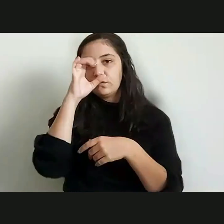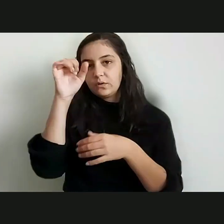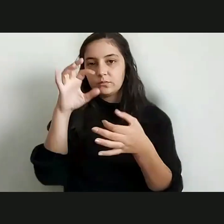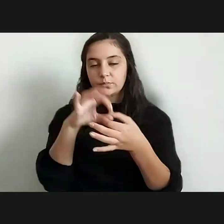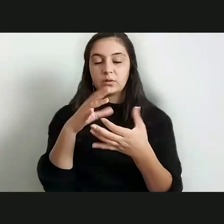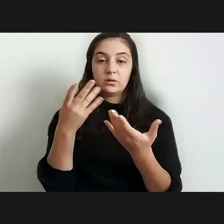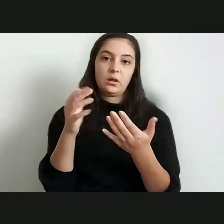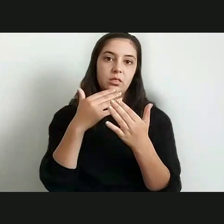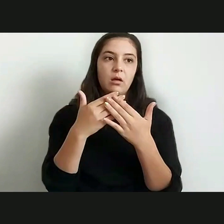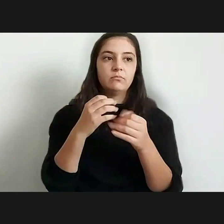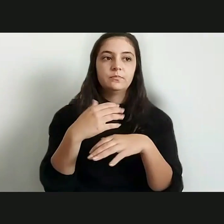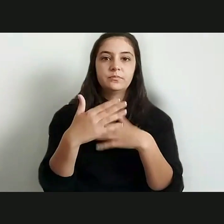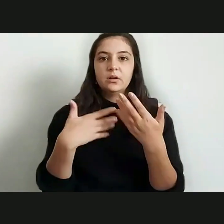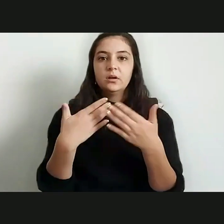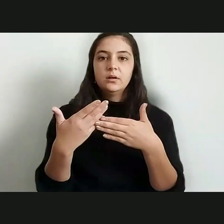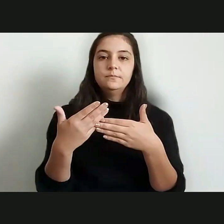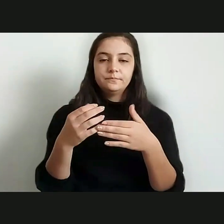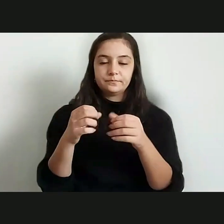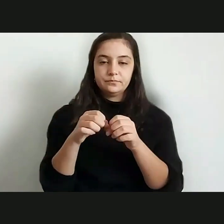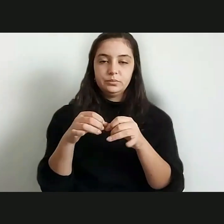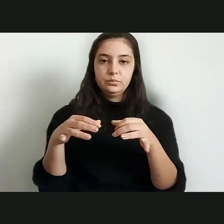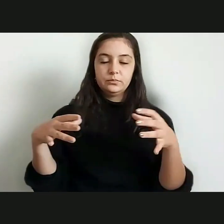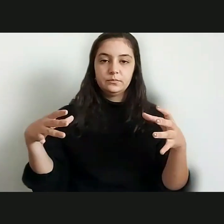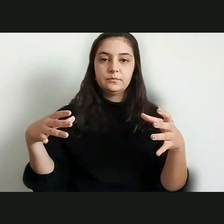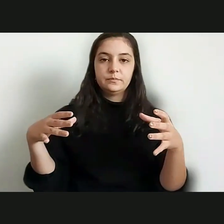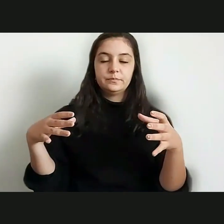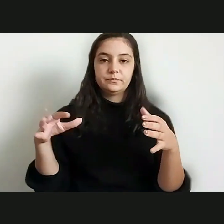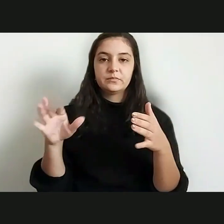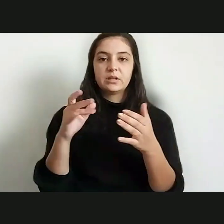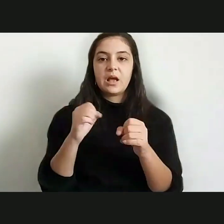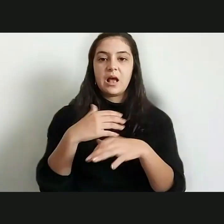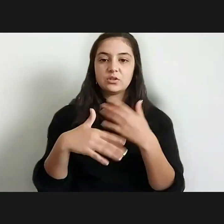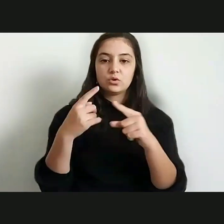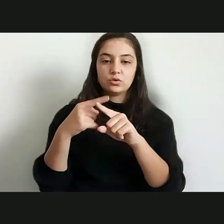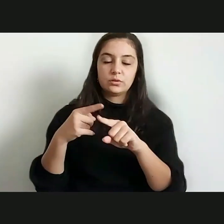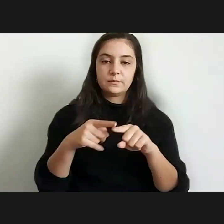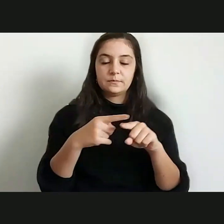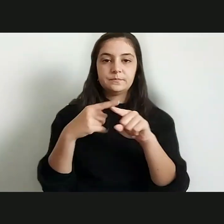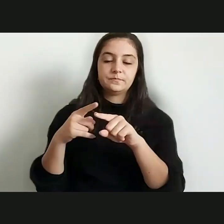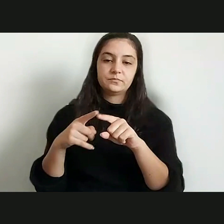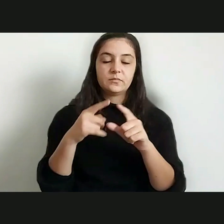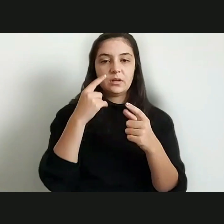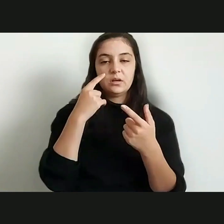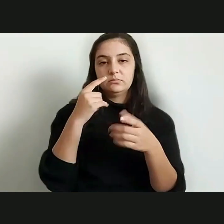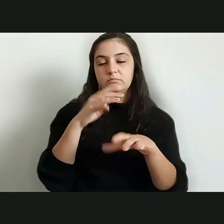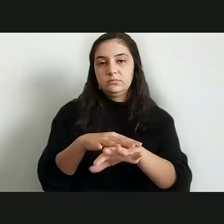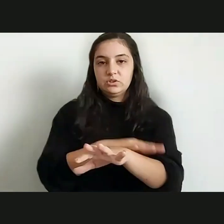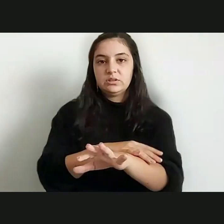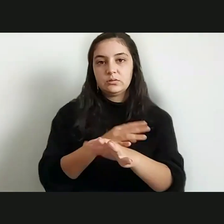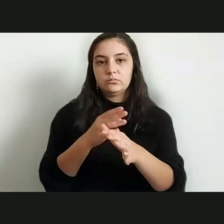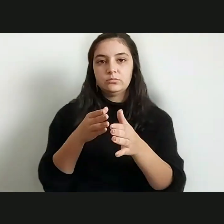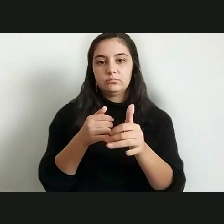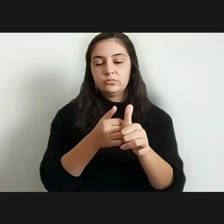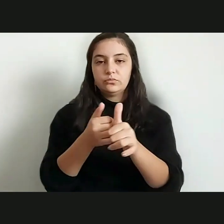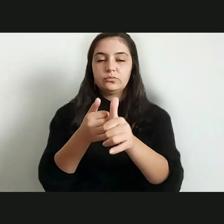faz, naturalmente, com a multiplicação dos espaços de participação, nas diferentes ações que a administração tem que conduzir, mas de uma